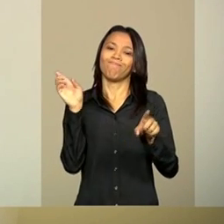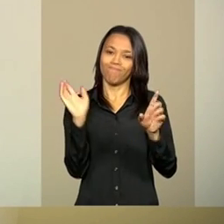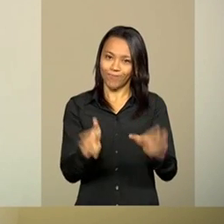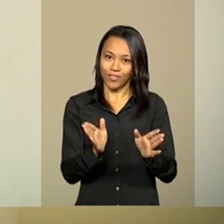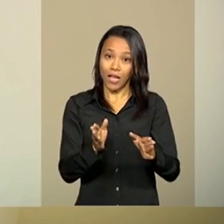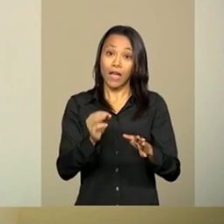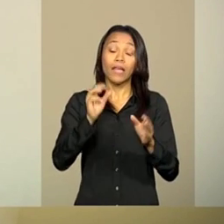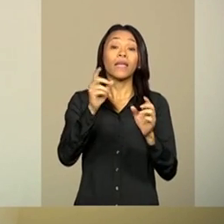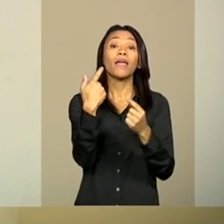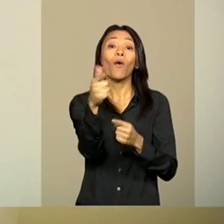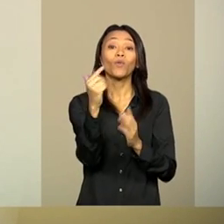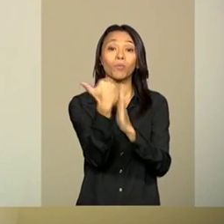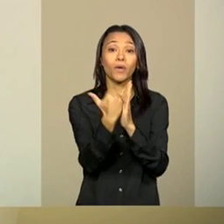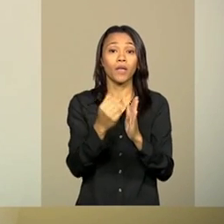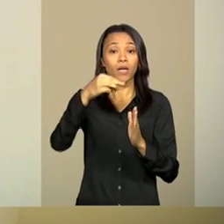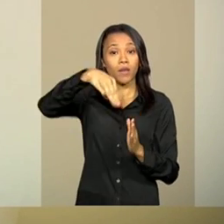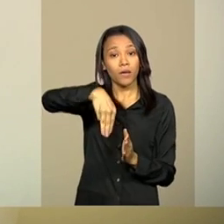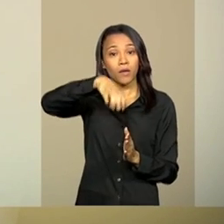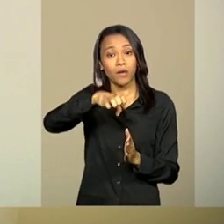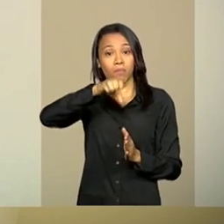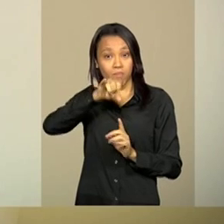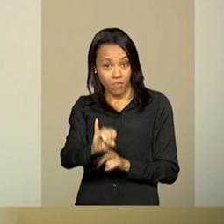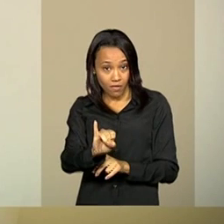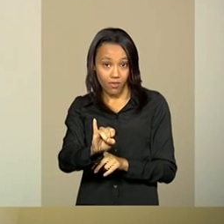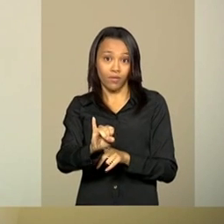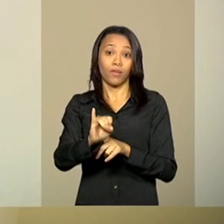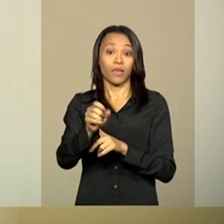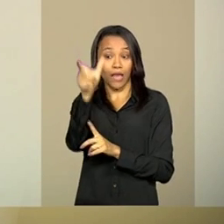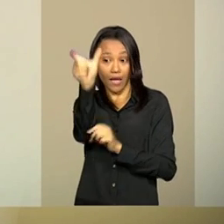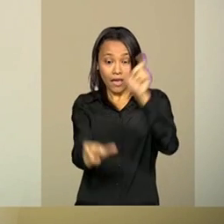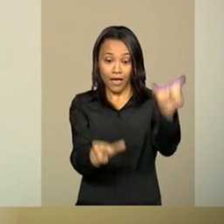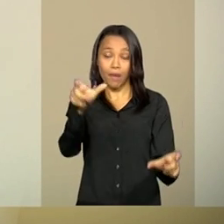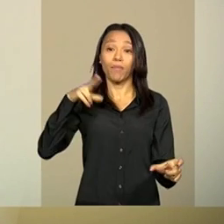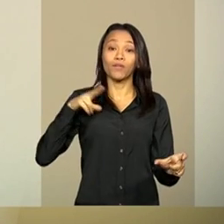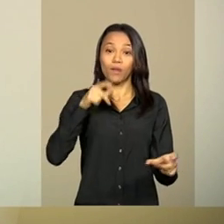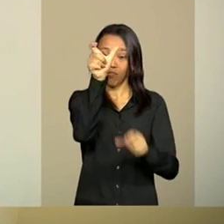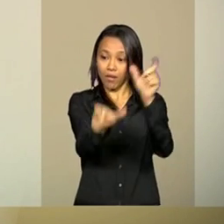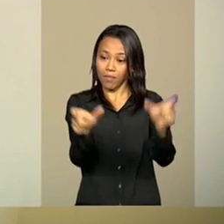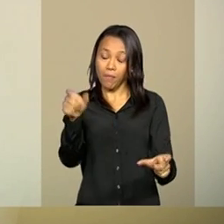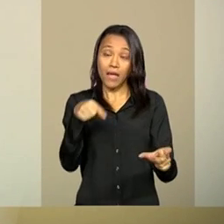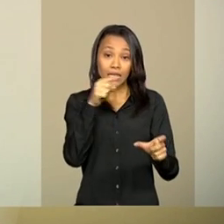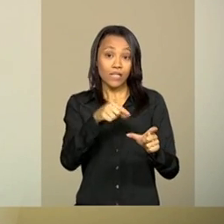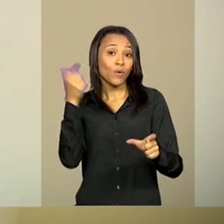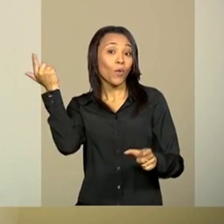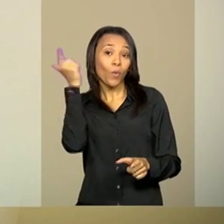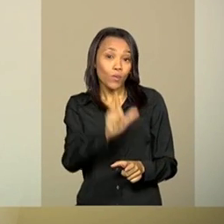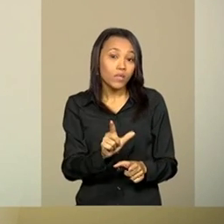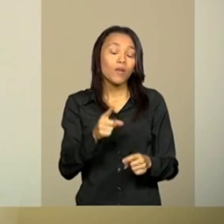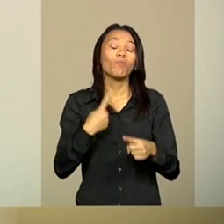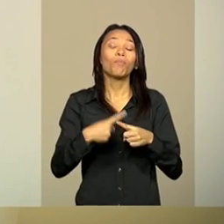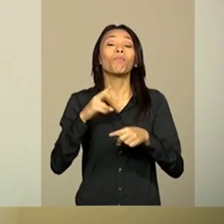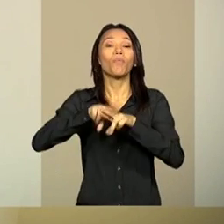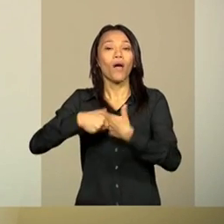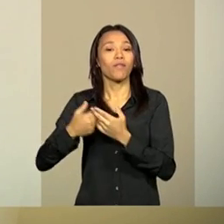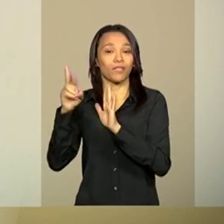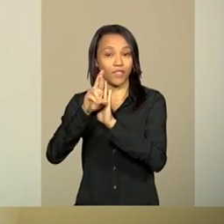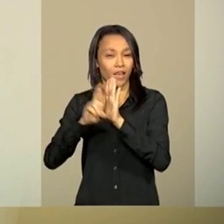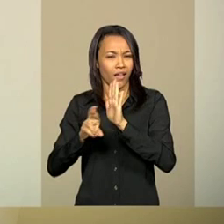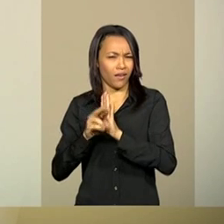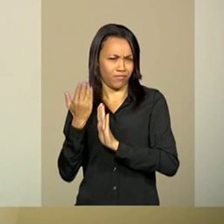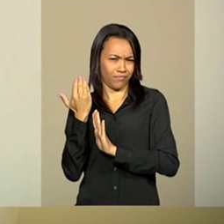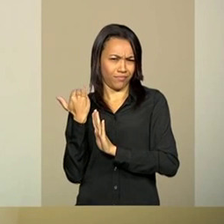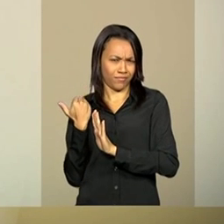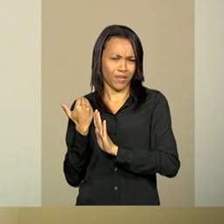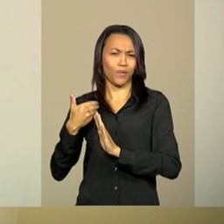meio o nosso programa do microempreendedor individual essa marca foi ditta graças às medidas que tomamos desde o